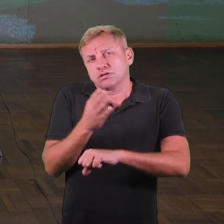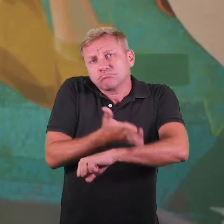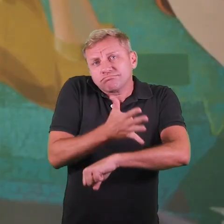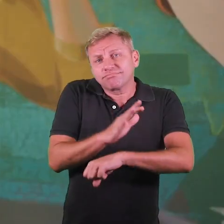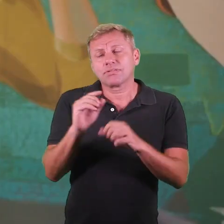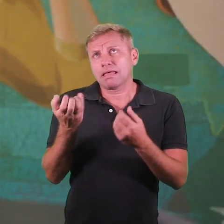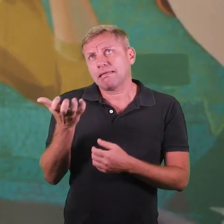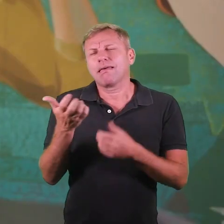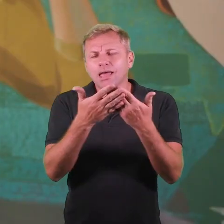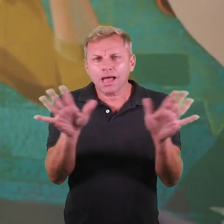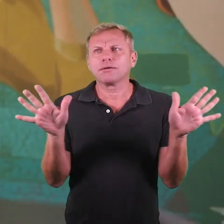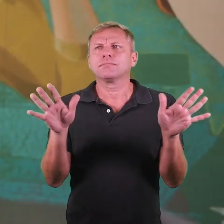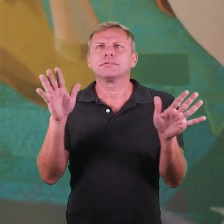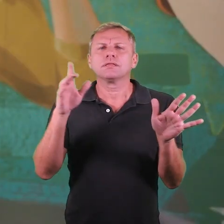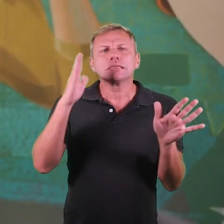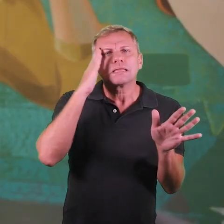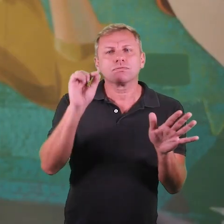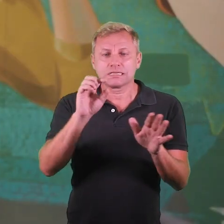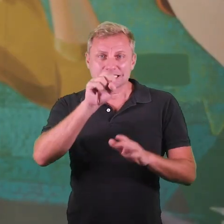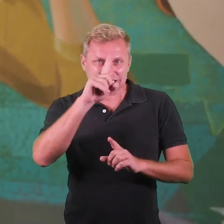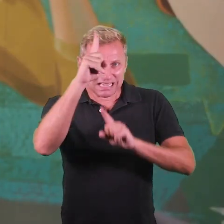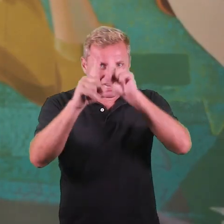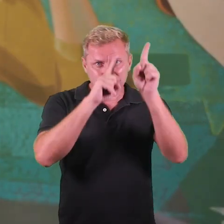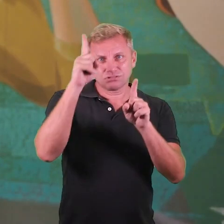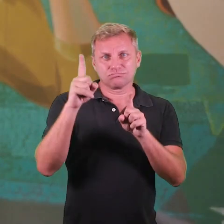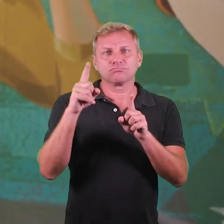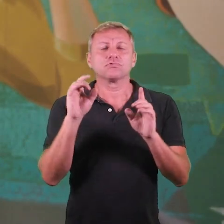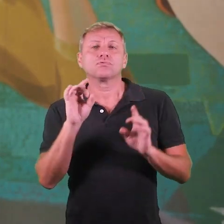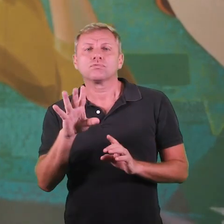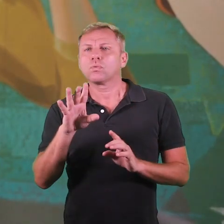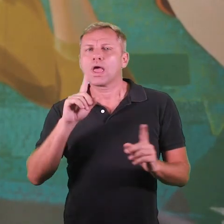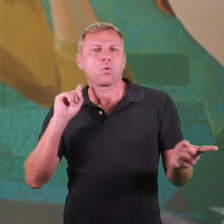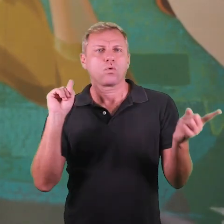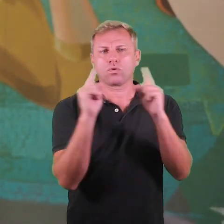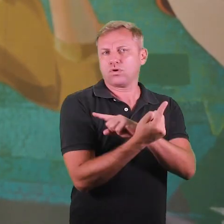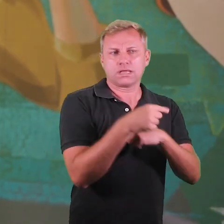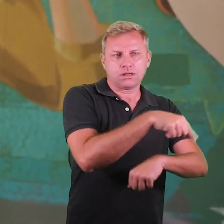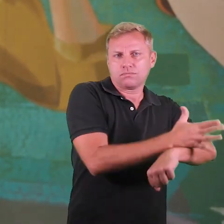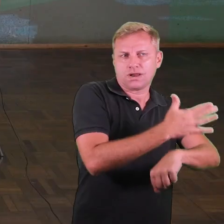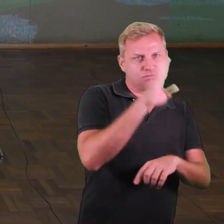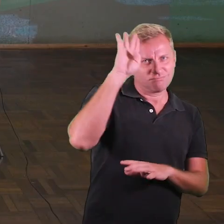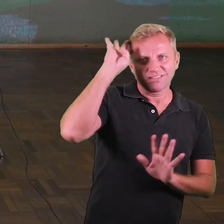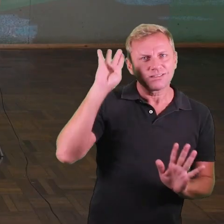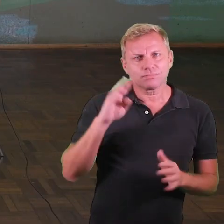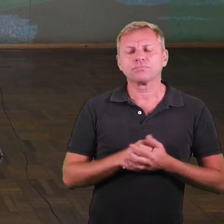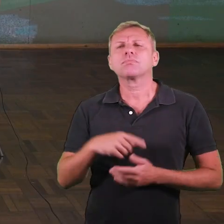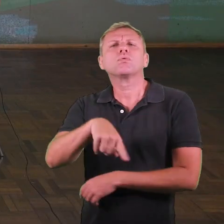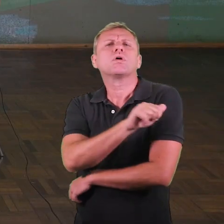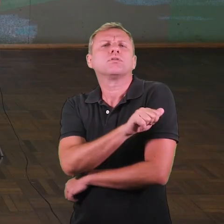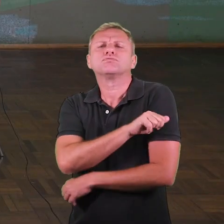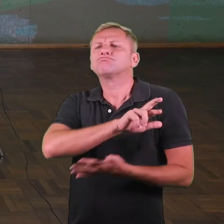também abrir a noção de que o que é criativo não é necessariamente em oposição ao ensaístico acadêmico. E estudantes